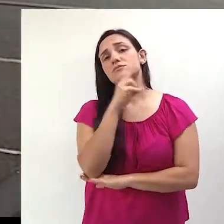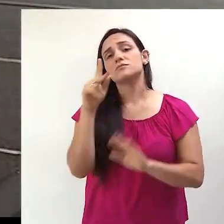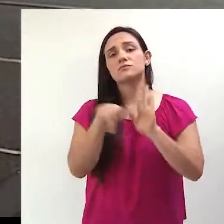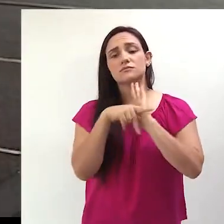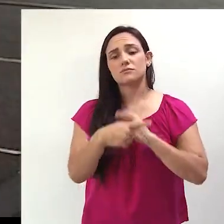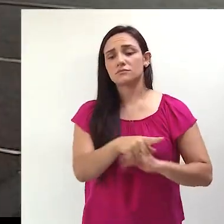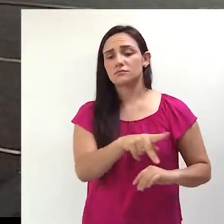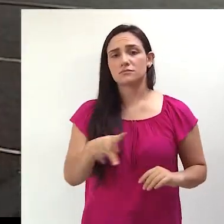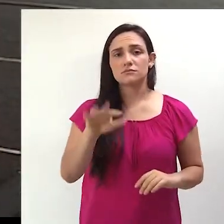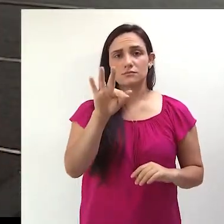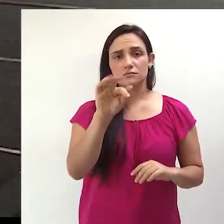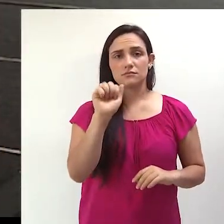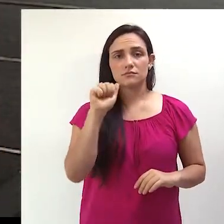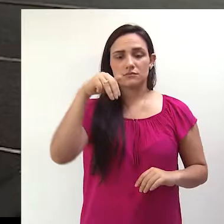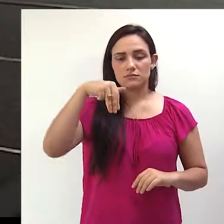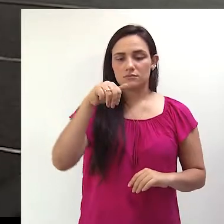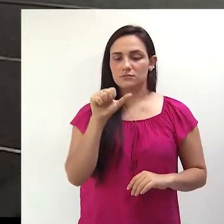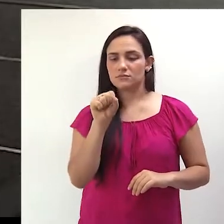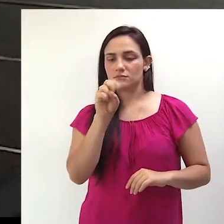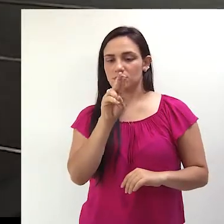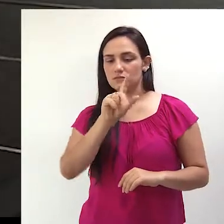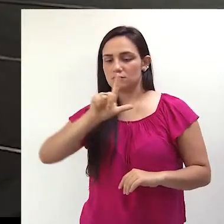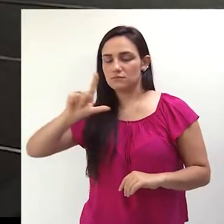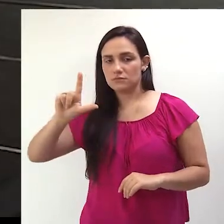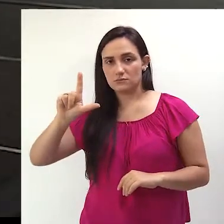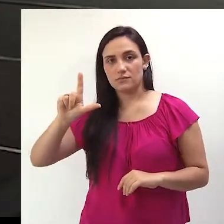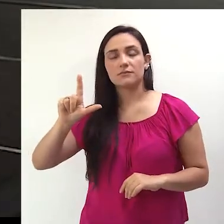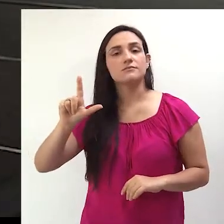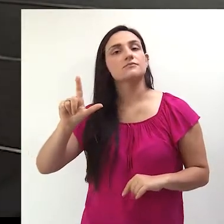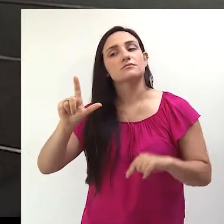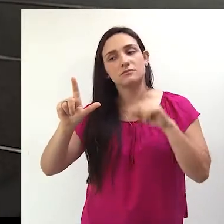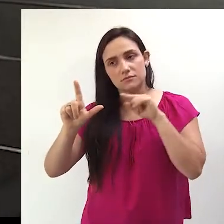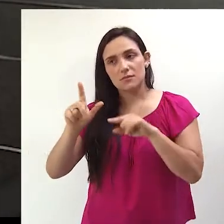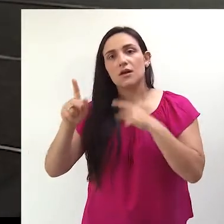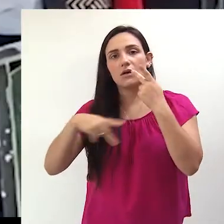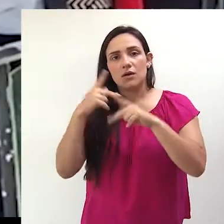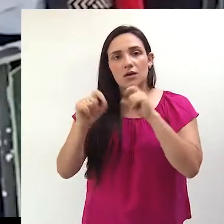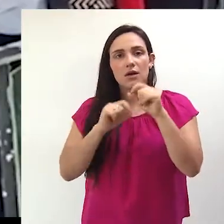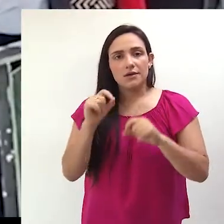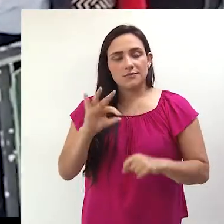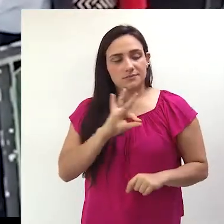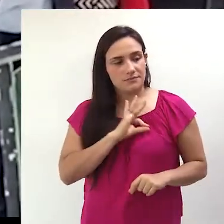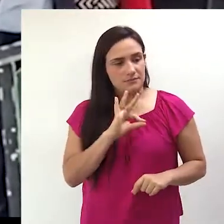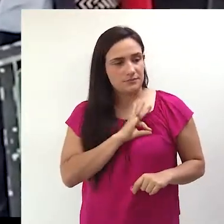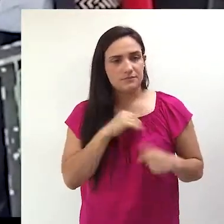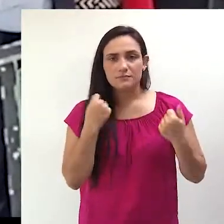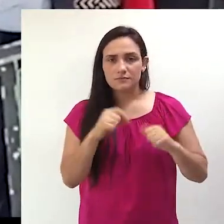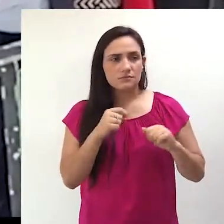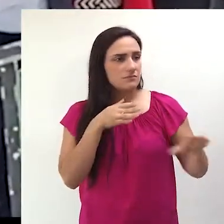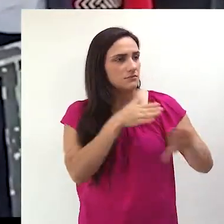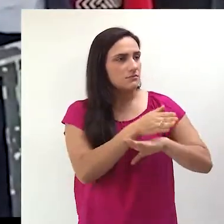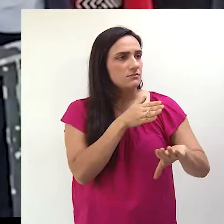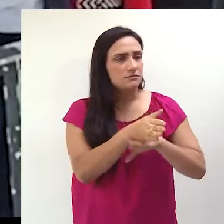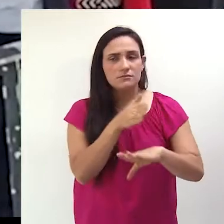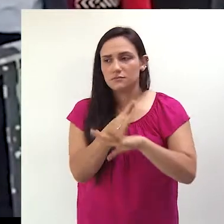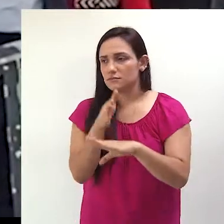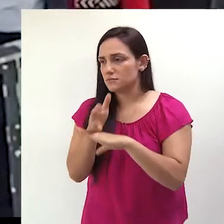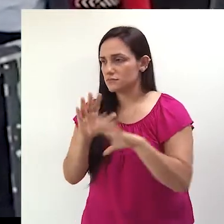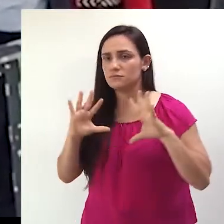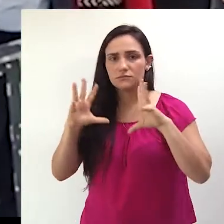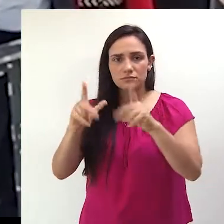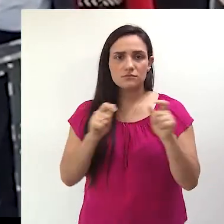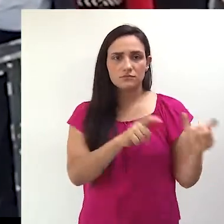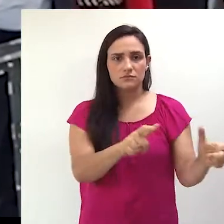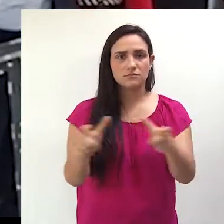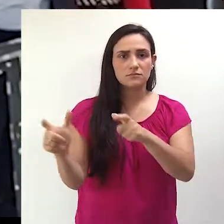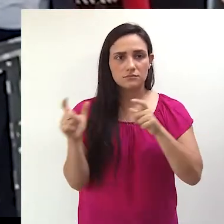FamaSul. Por quê? Porque a polícia tem que estar em todos os locais. Eu tenho certeza que nós vamos levar segurança